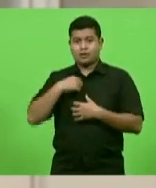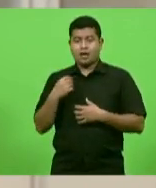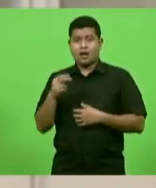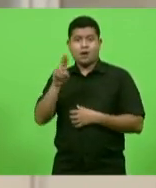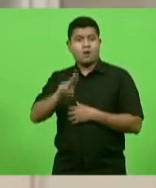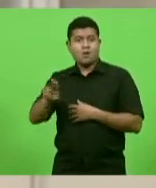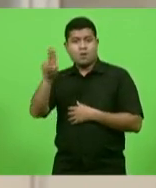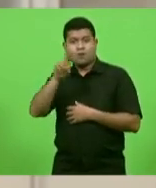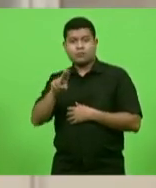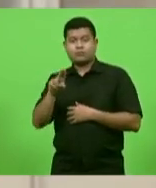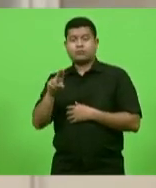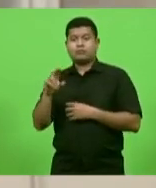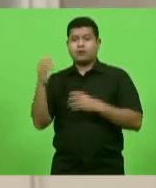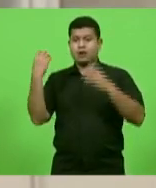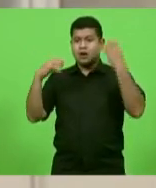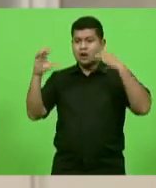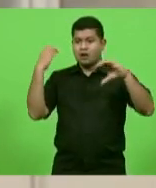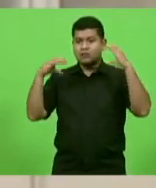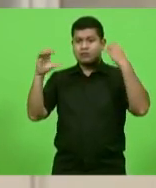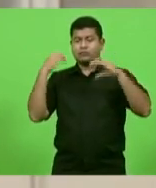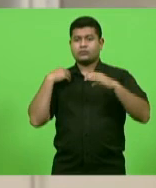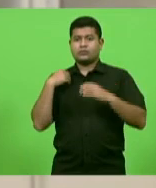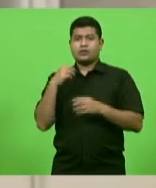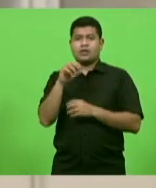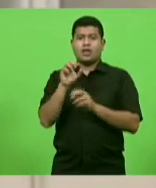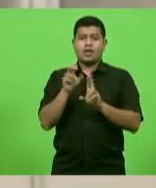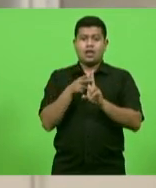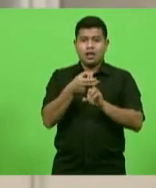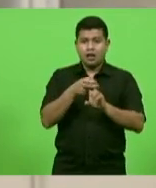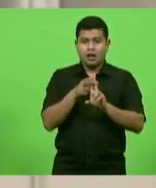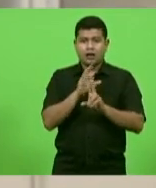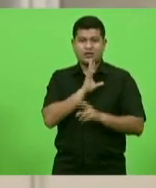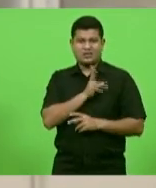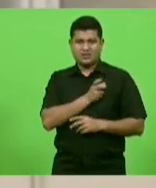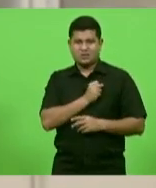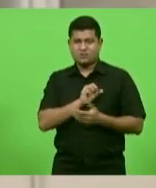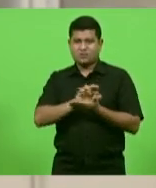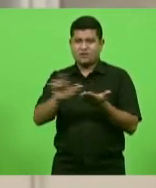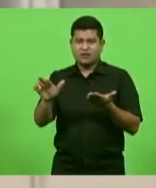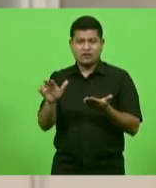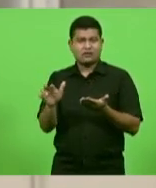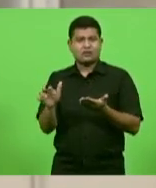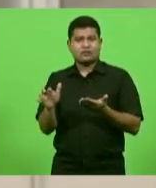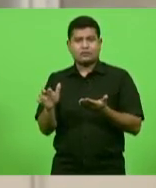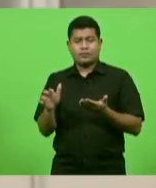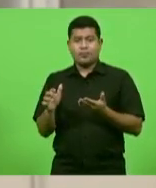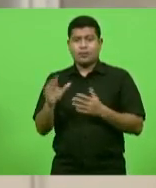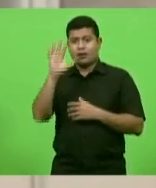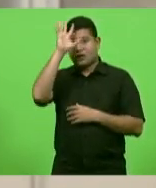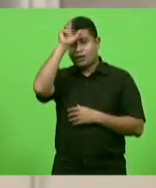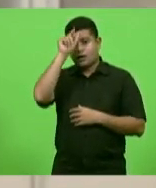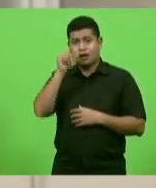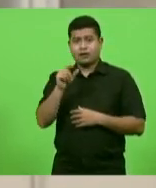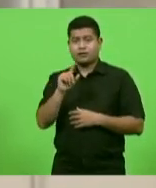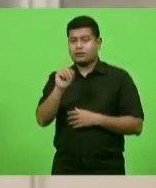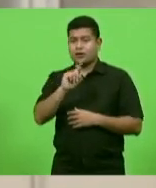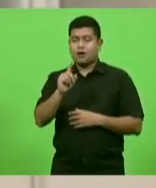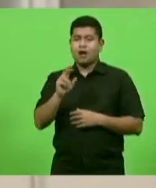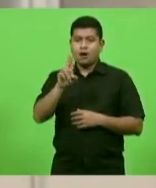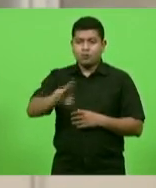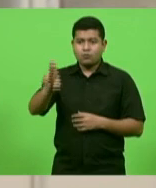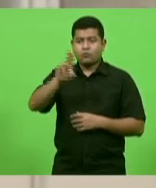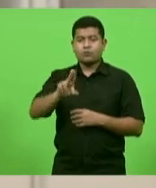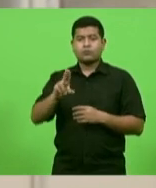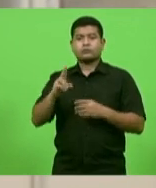são para uso em ambiente móvel com por exemplo Samu Corpo de Bombeiros etc são para uso em